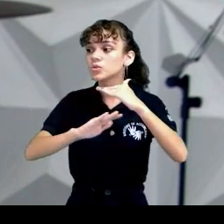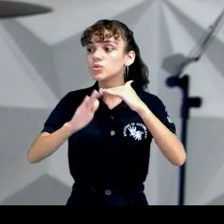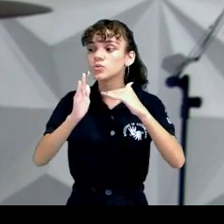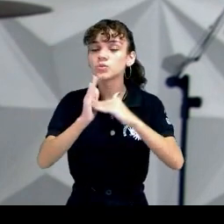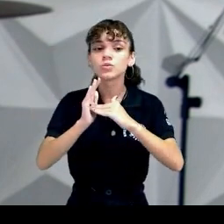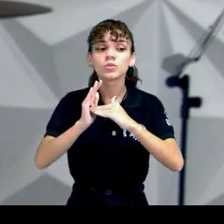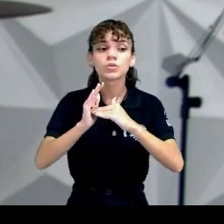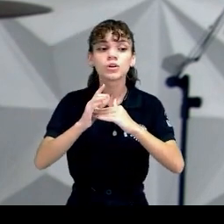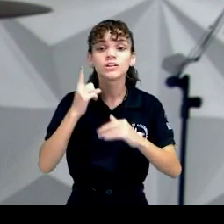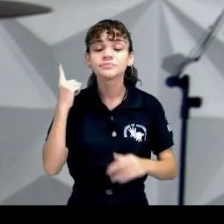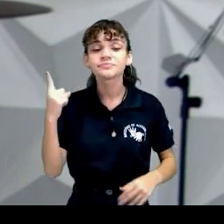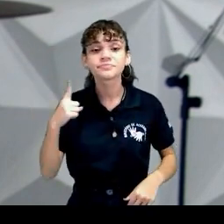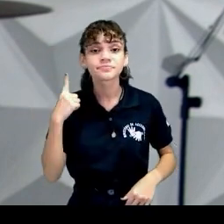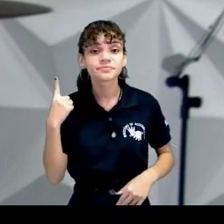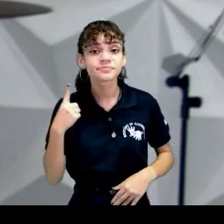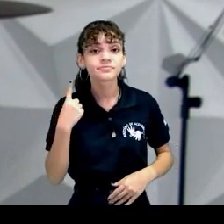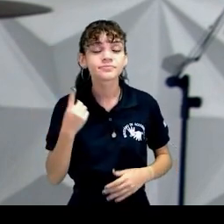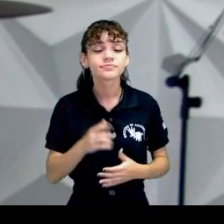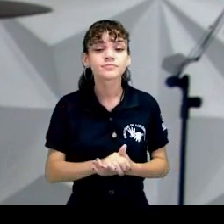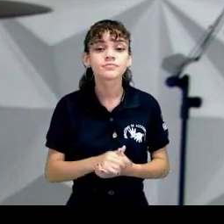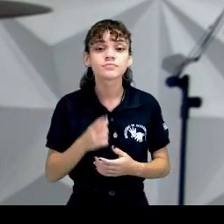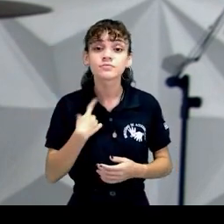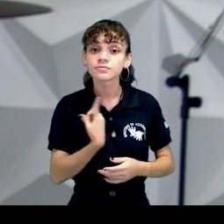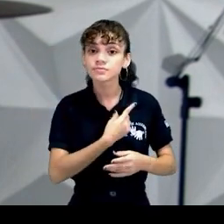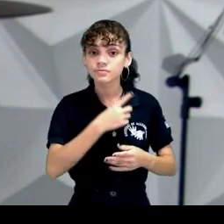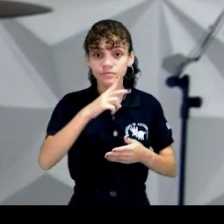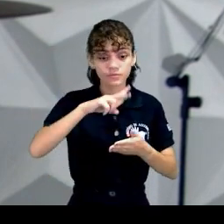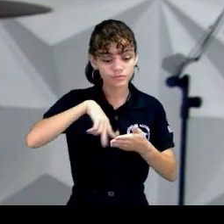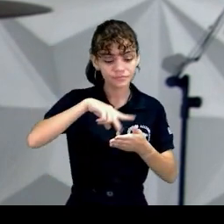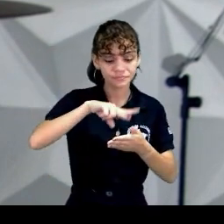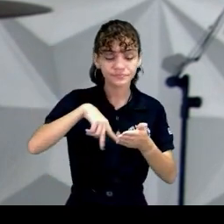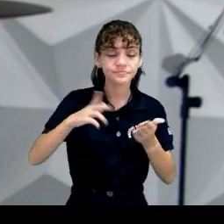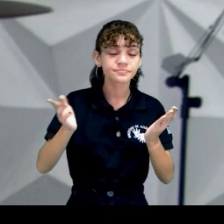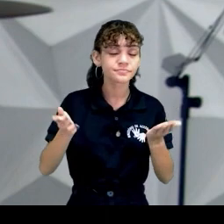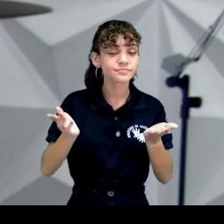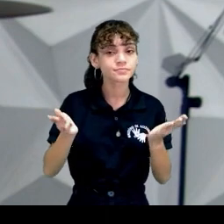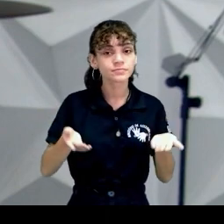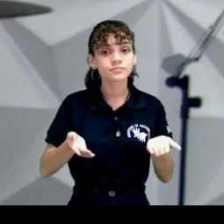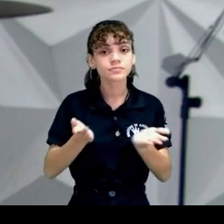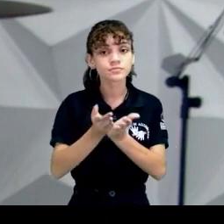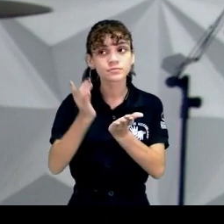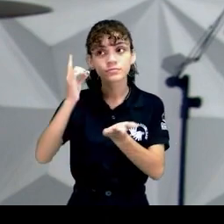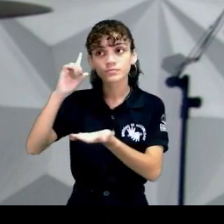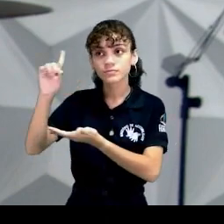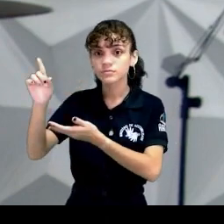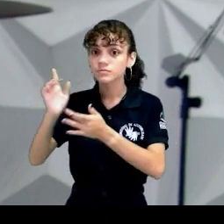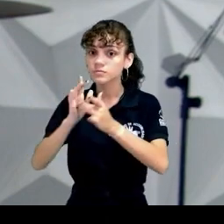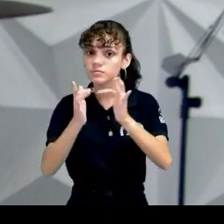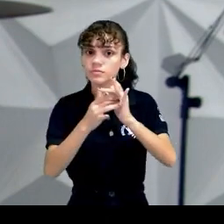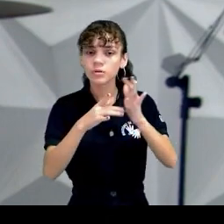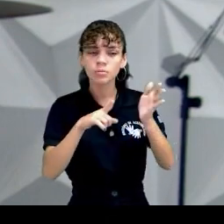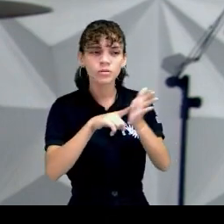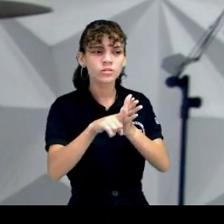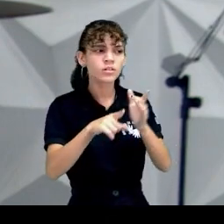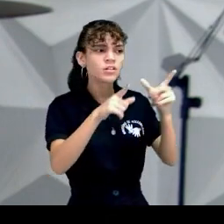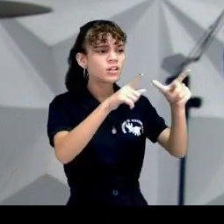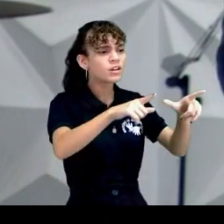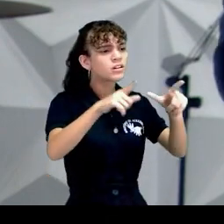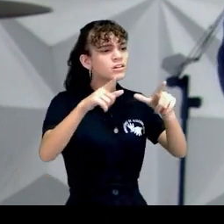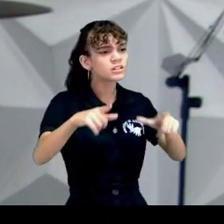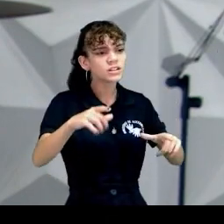é que estão os outros 9? Eles também não foram curados? Por que eles não voltaram com o